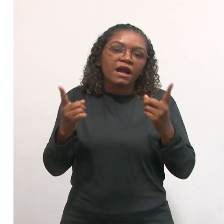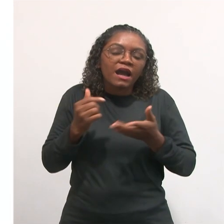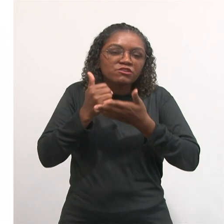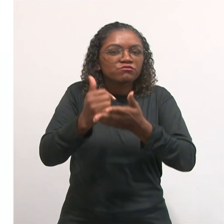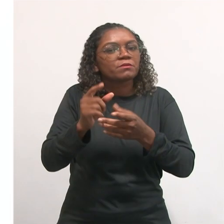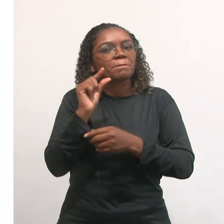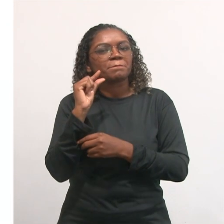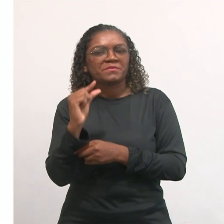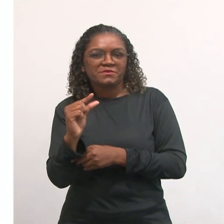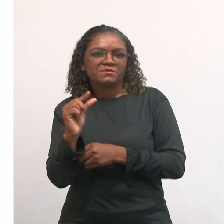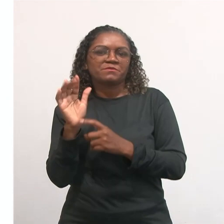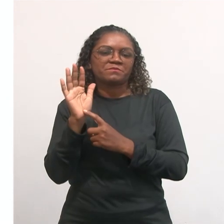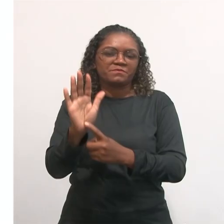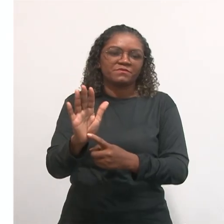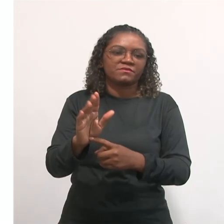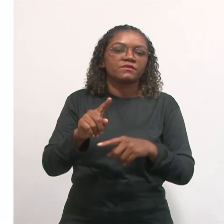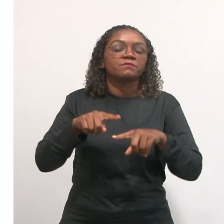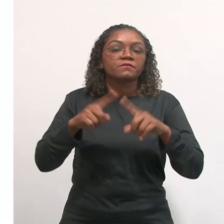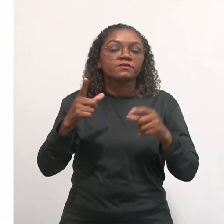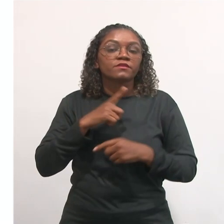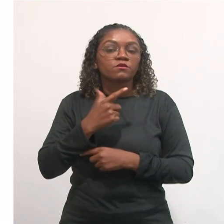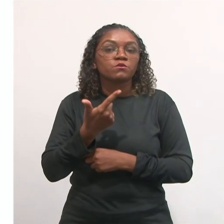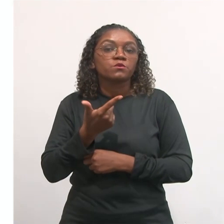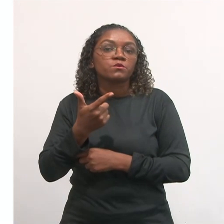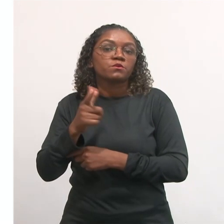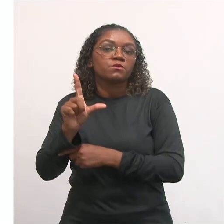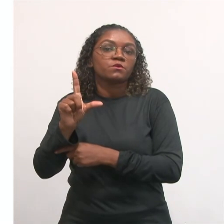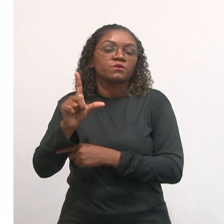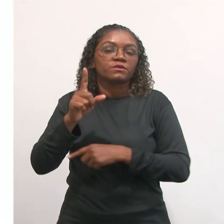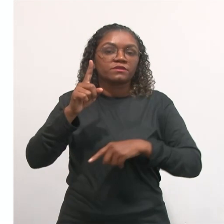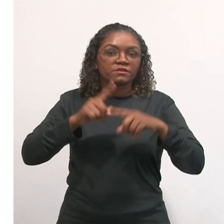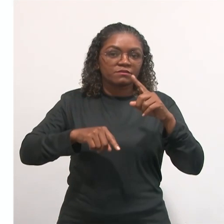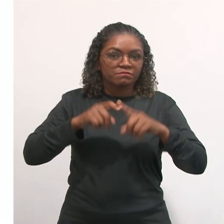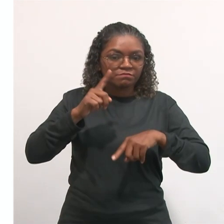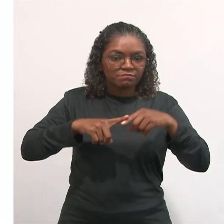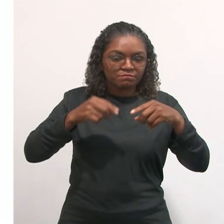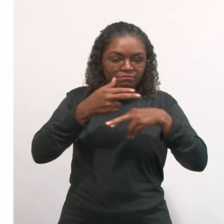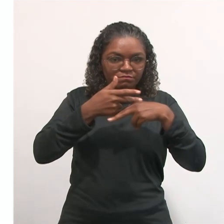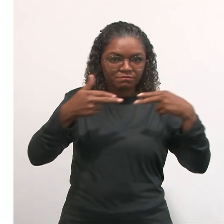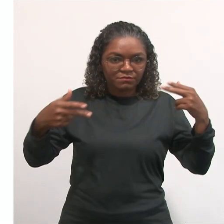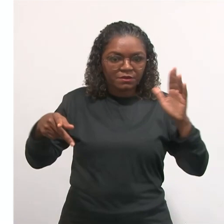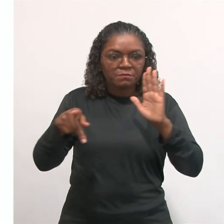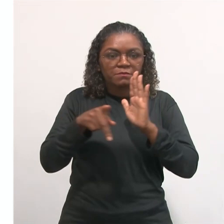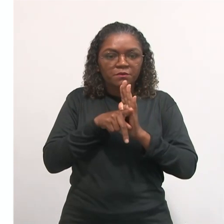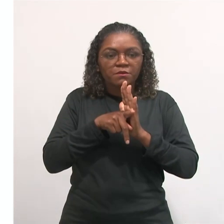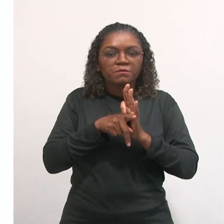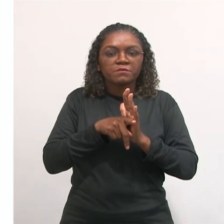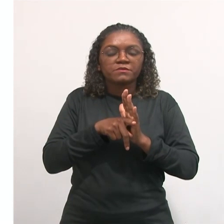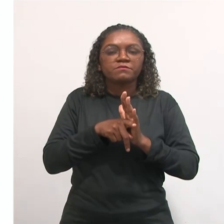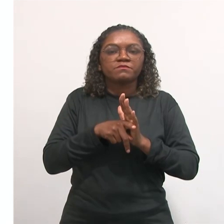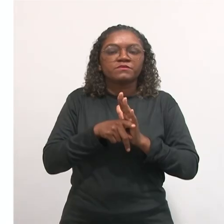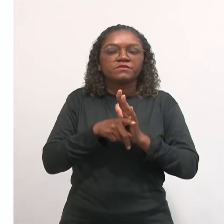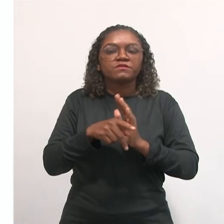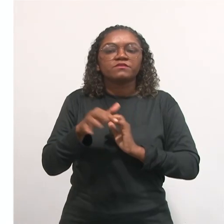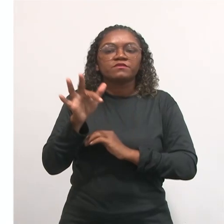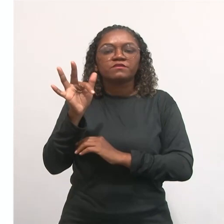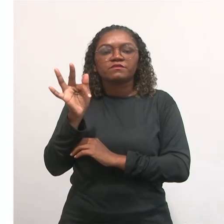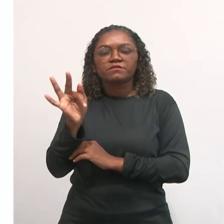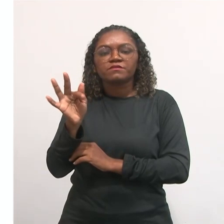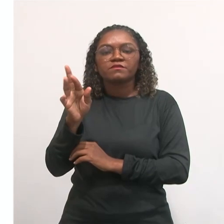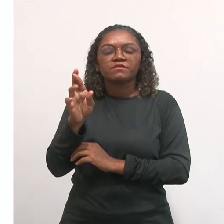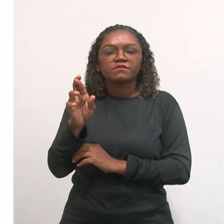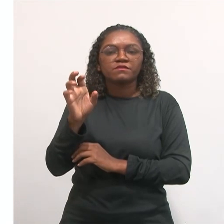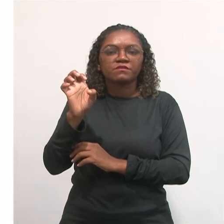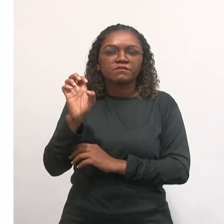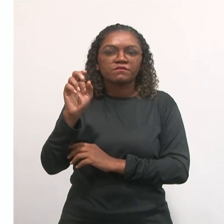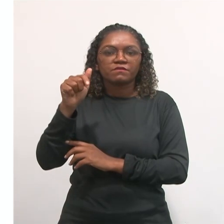Então, a gente tem uma outra técnica estatística, uma outra ferramenta da estatística, a gente chama de distribuição de frequência. A distribuição de